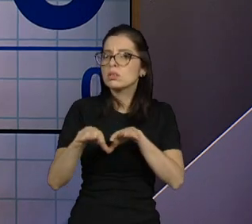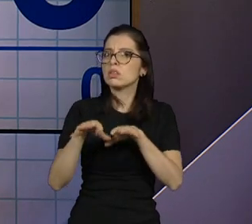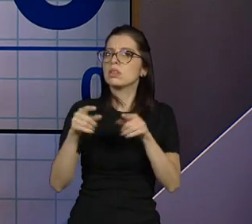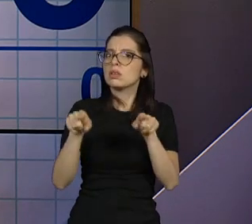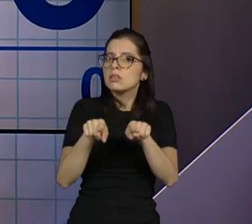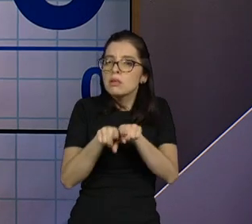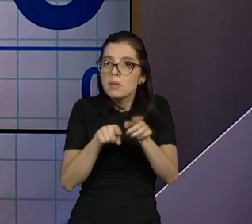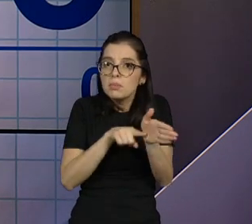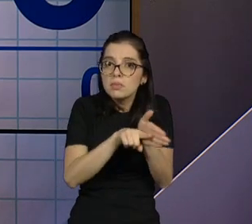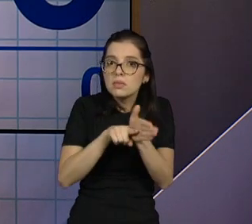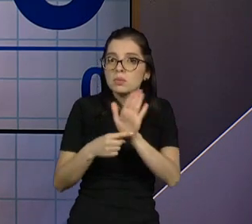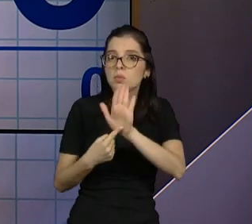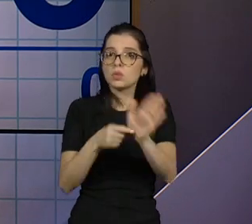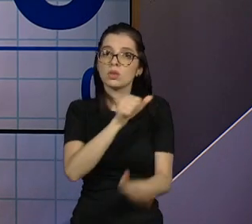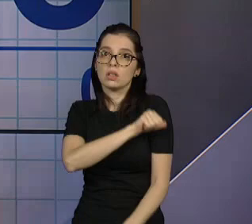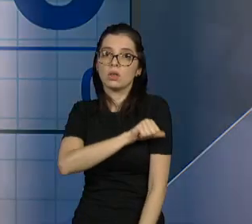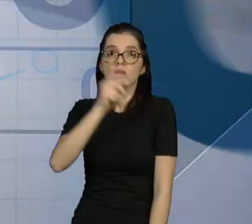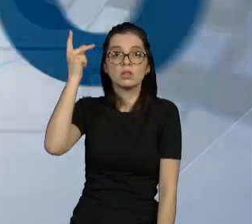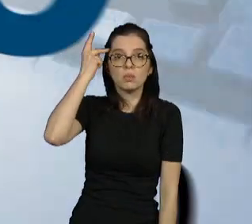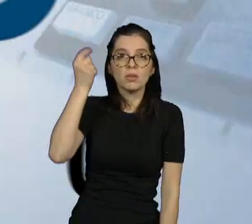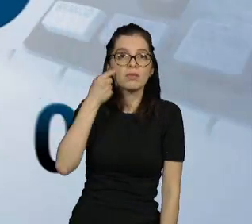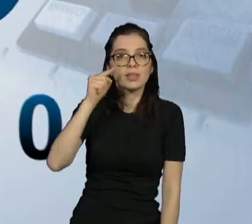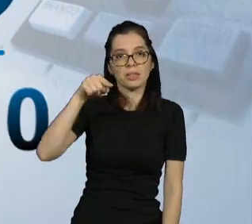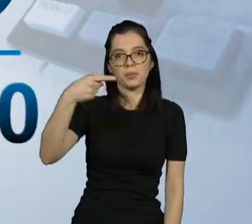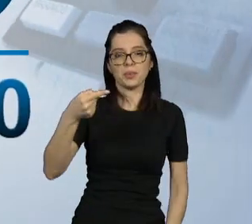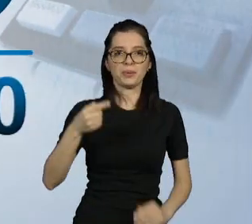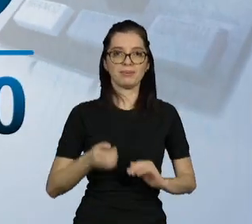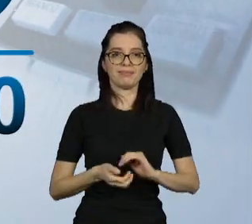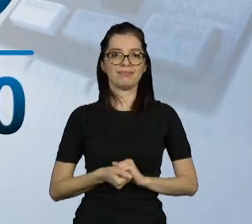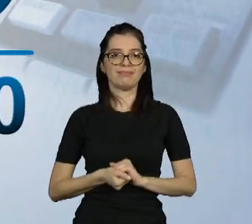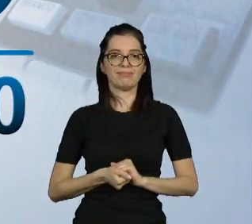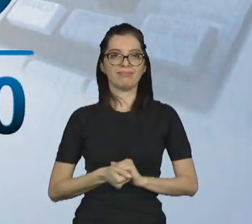no Rio e em São Paulo. Até já.